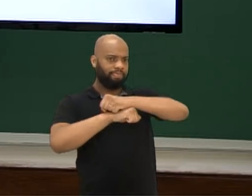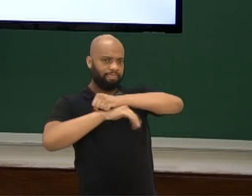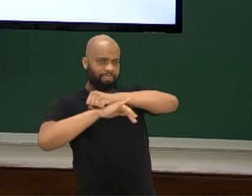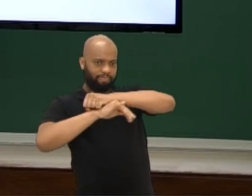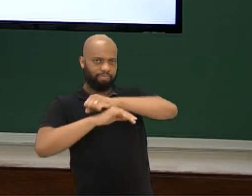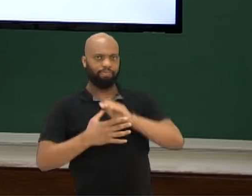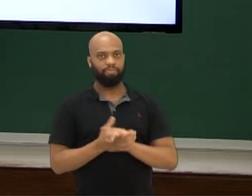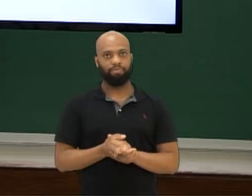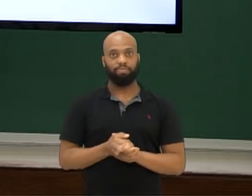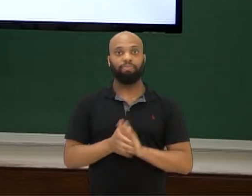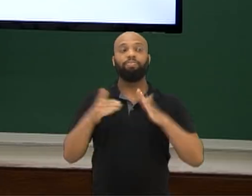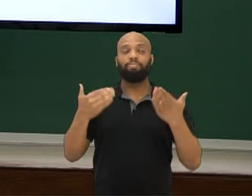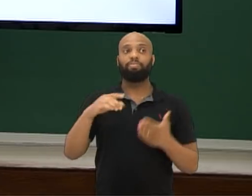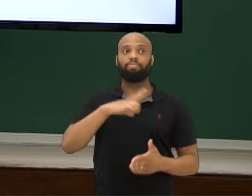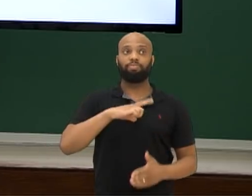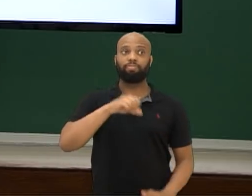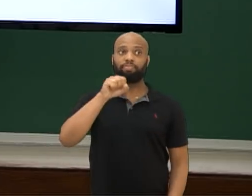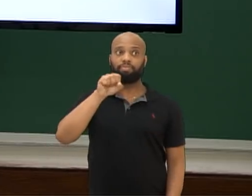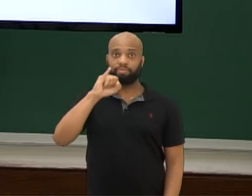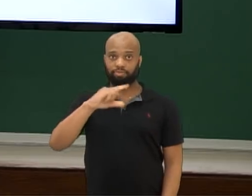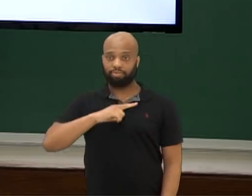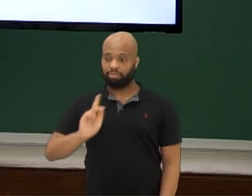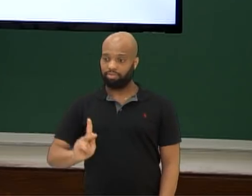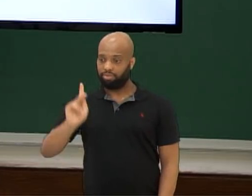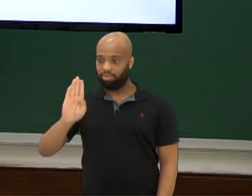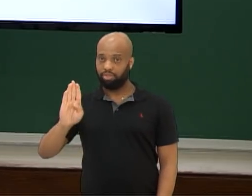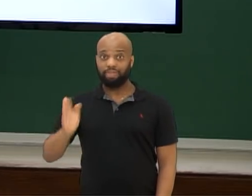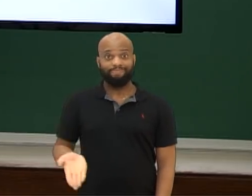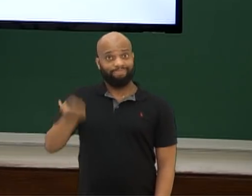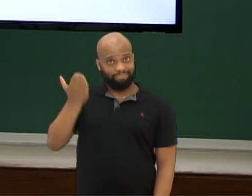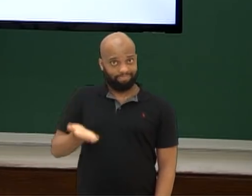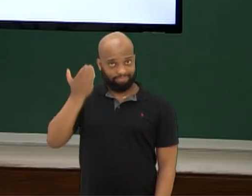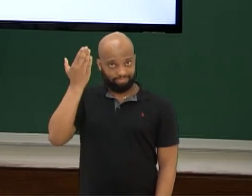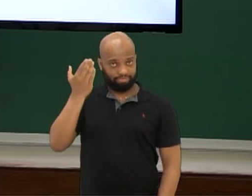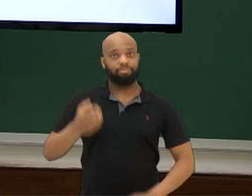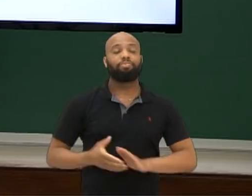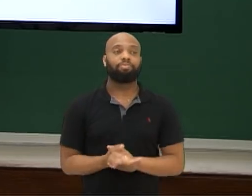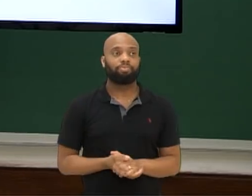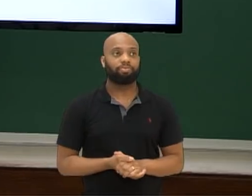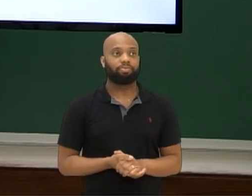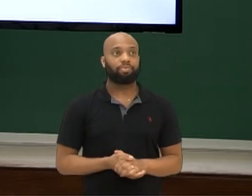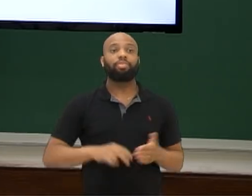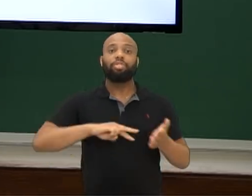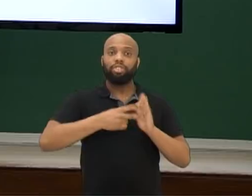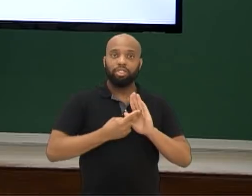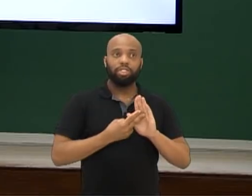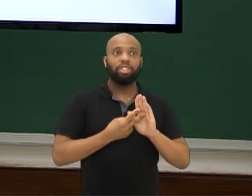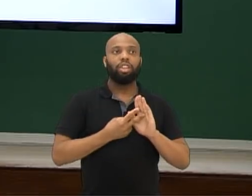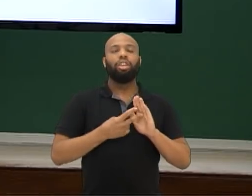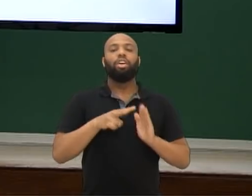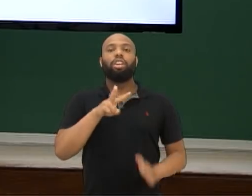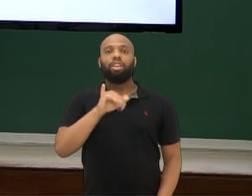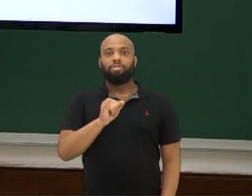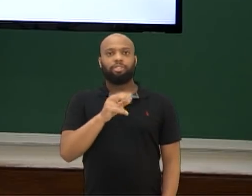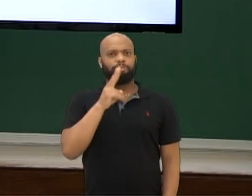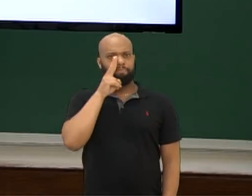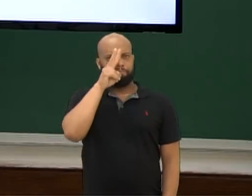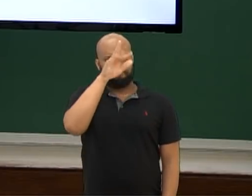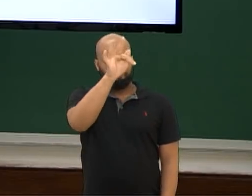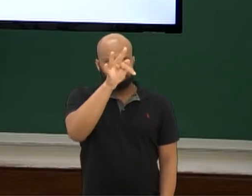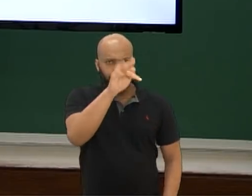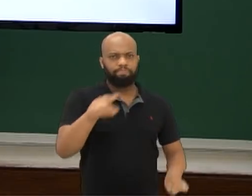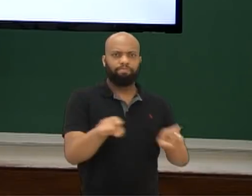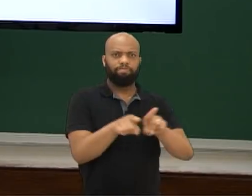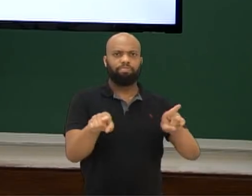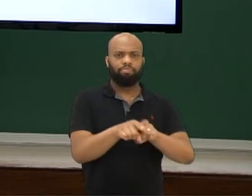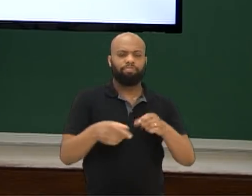bom? Então, quanto maior essa constante de ionização das bases, maior ou mais força